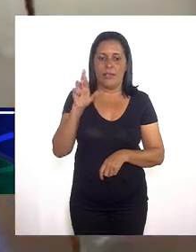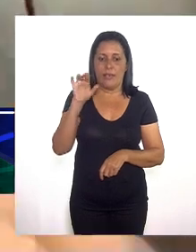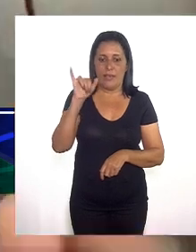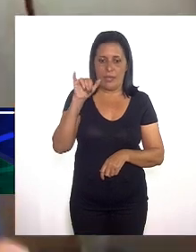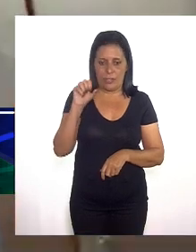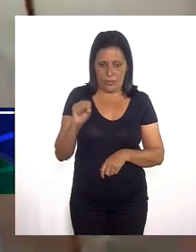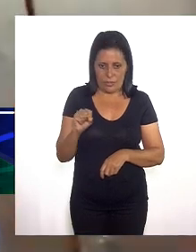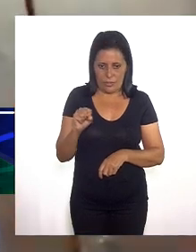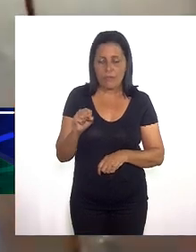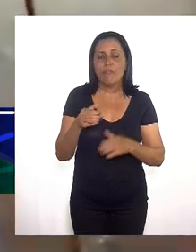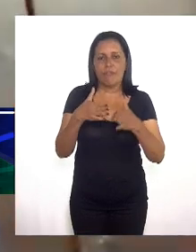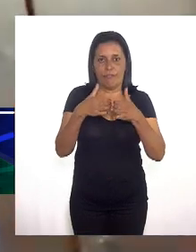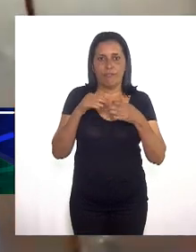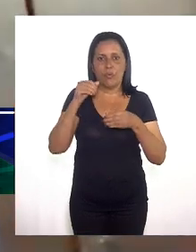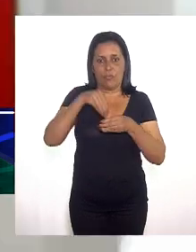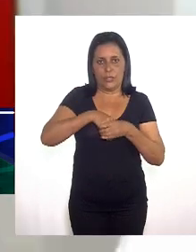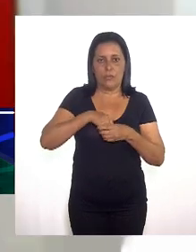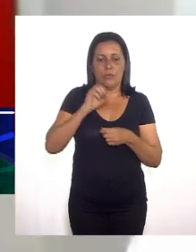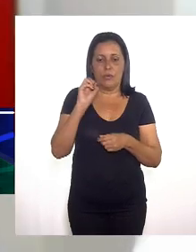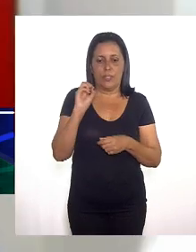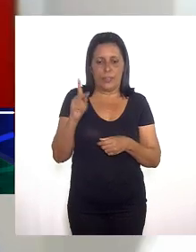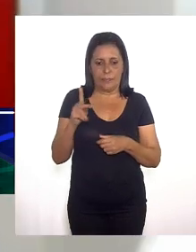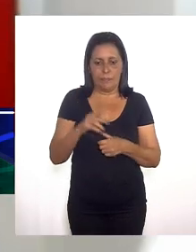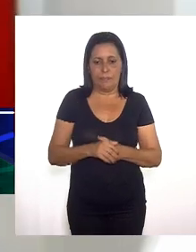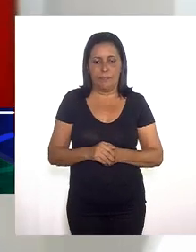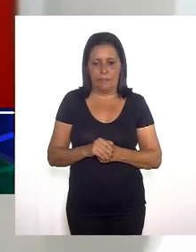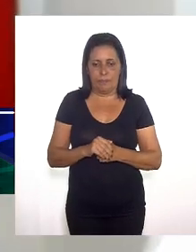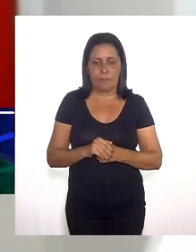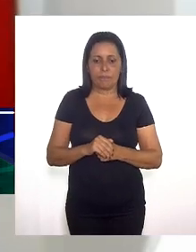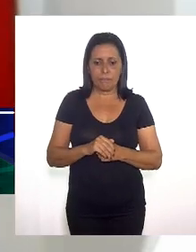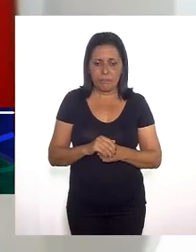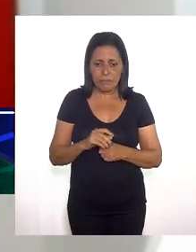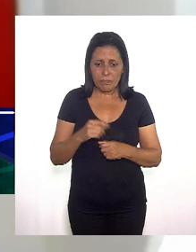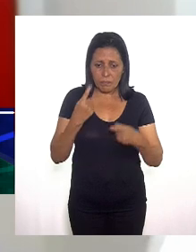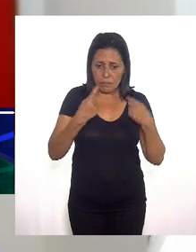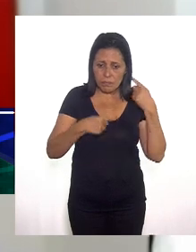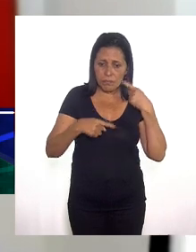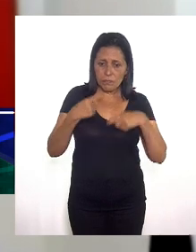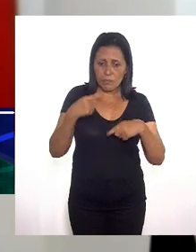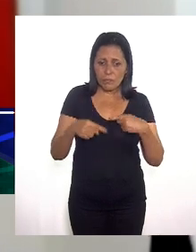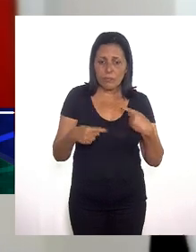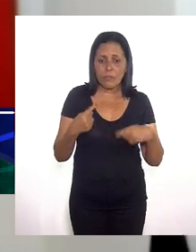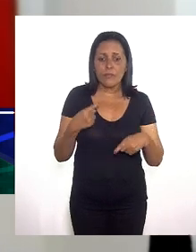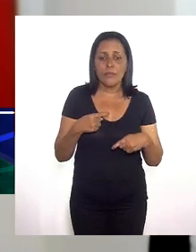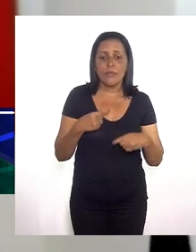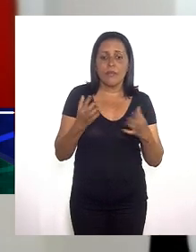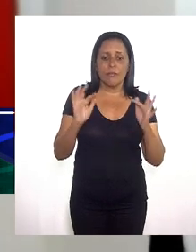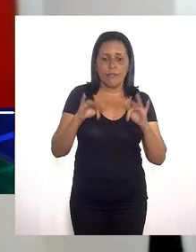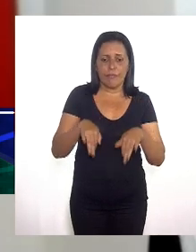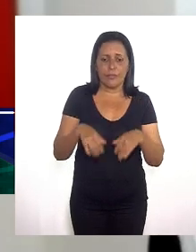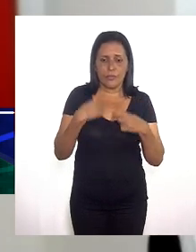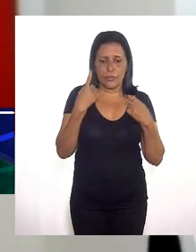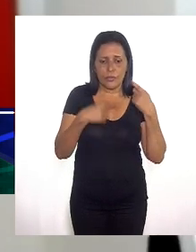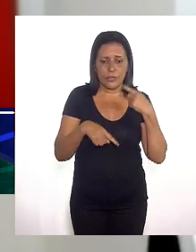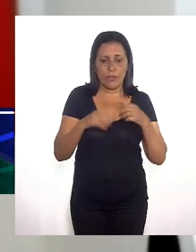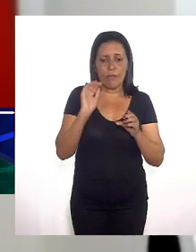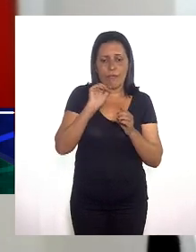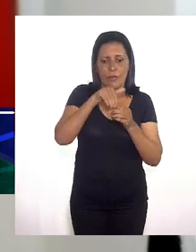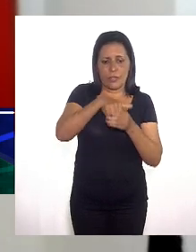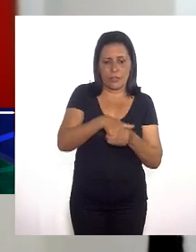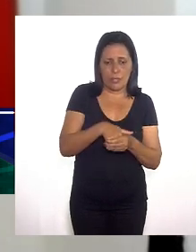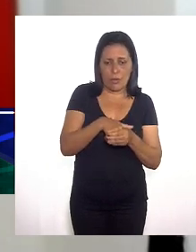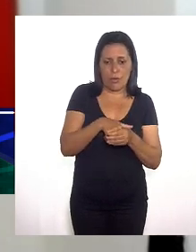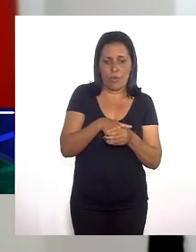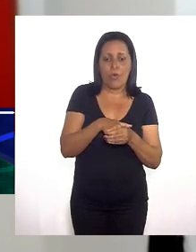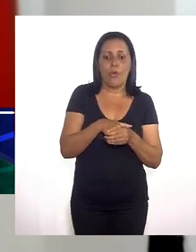Favorável, presidente. O parecer emitido em discussão, não havendo que queira discutir, encerrada a discussão. Em votação, os senhores